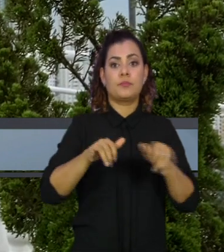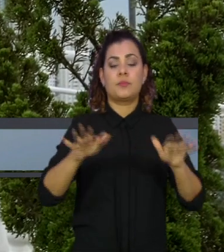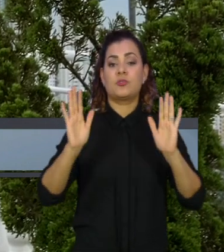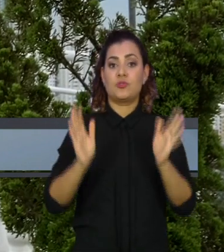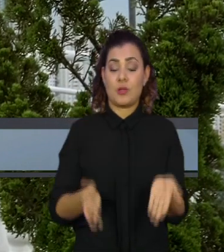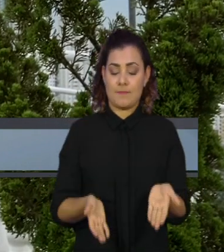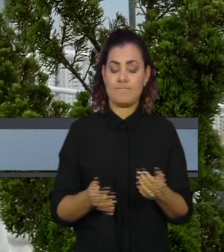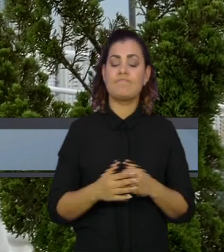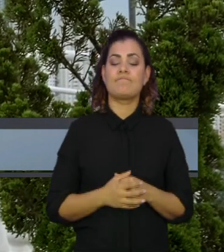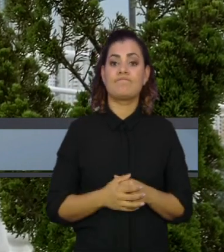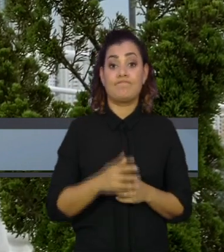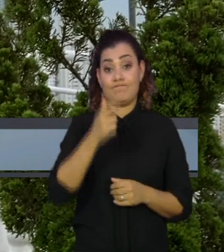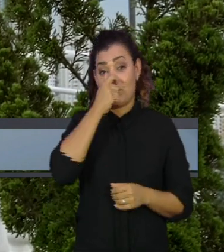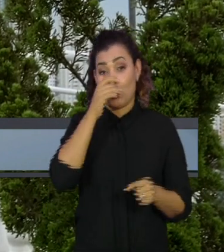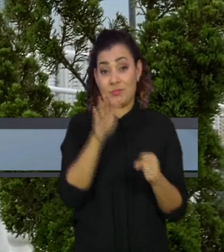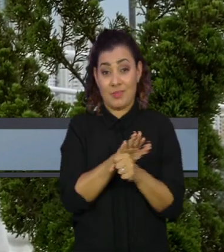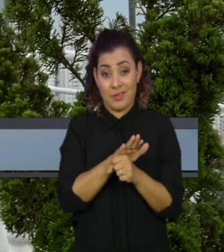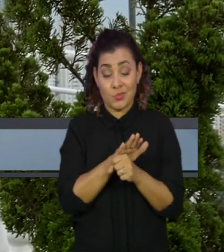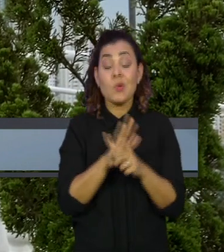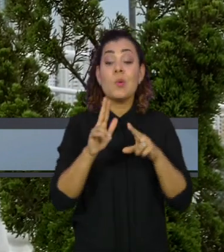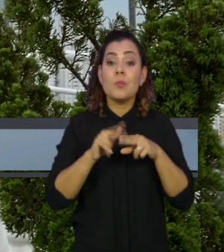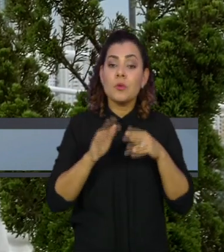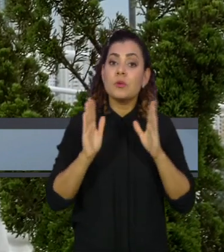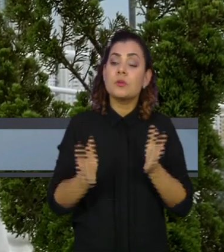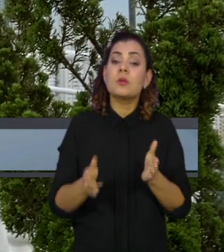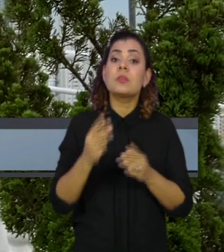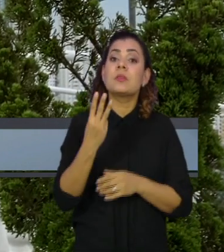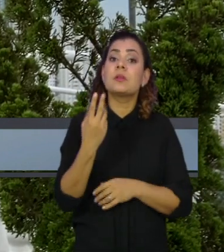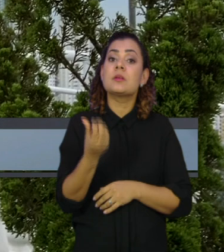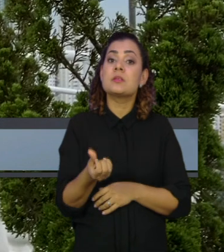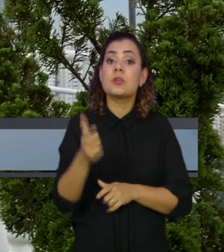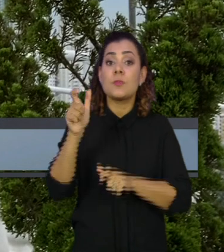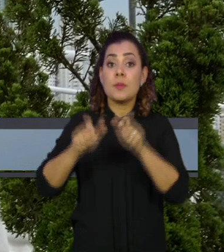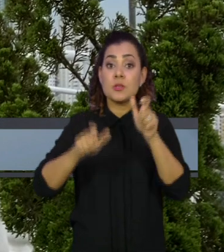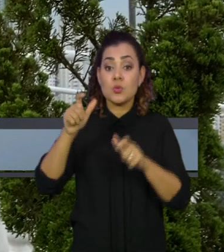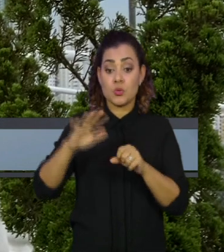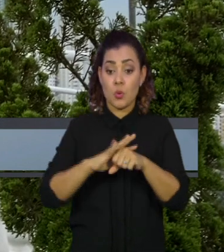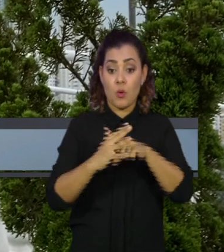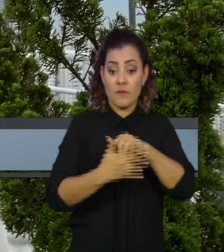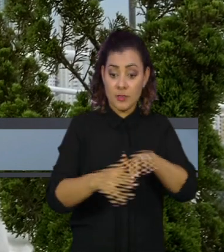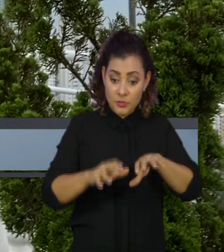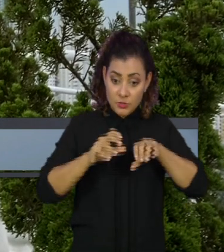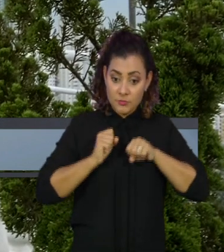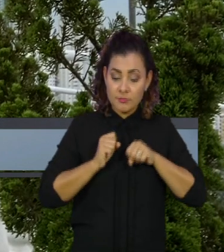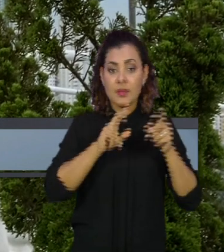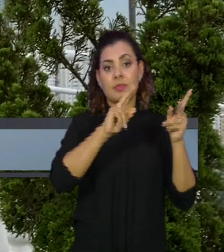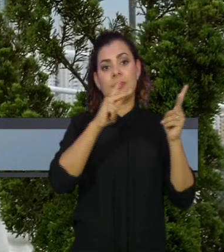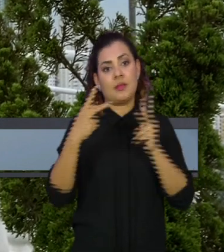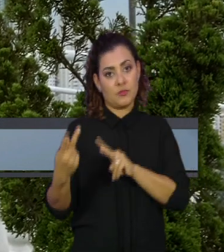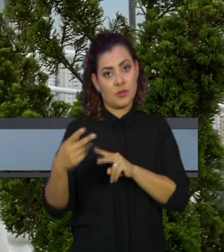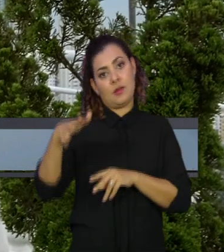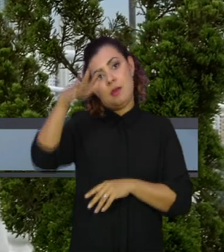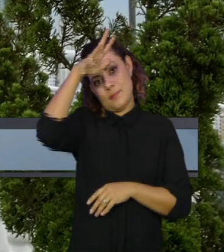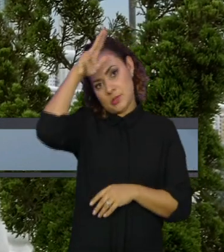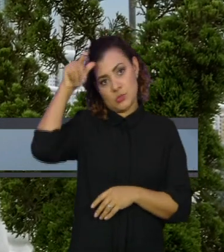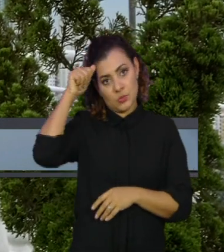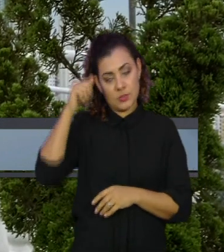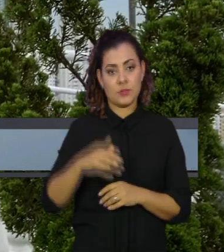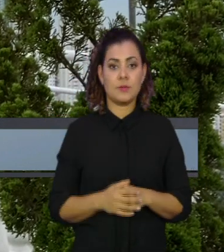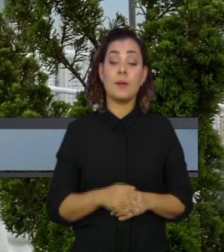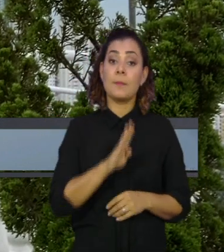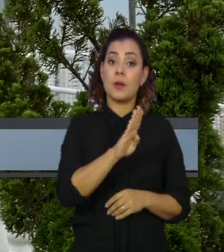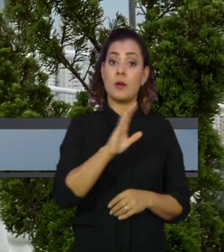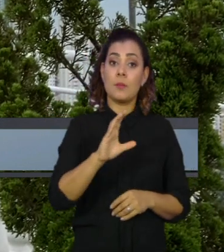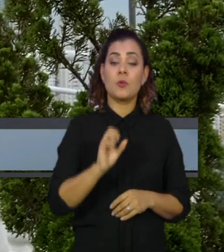ocupados. Em janeiro, o estado já havia recebido 36 pacientes com Covid-19 transferidos do Amazonas. De